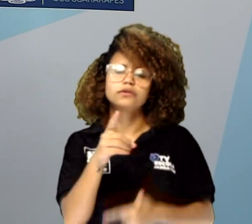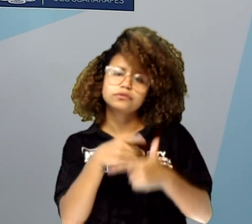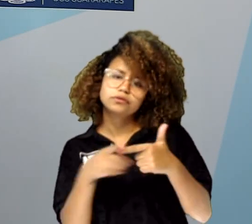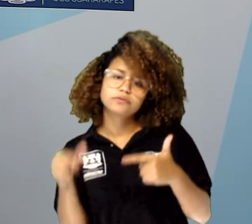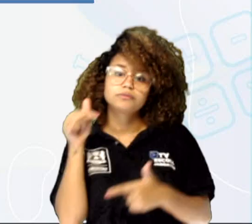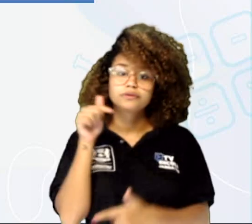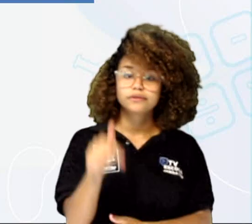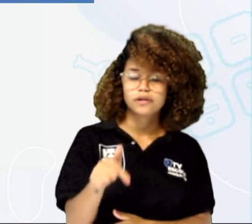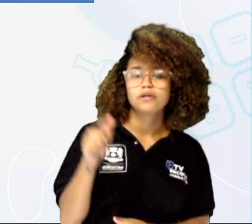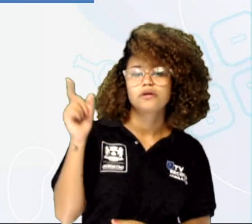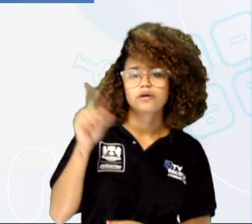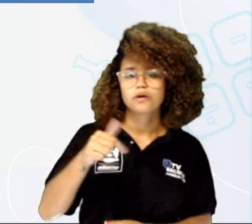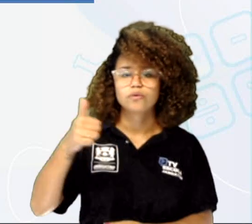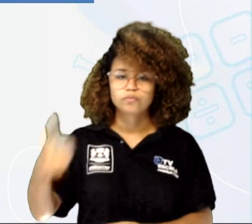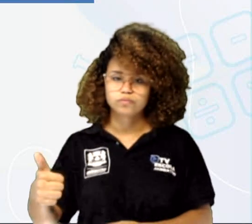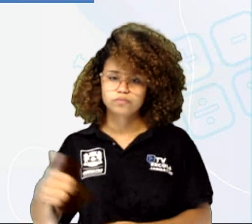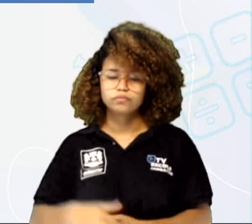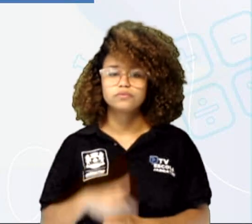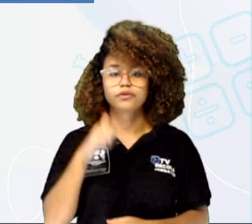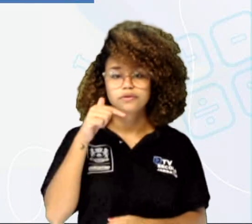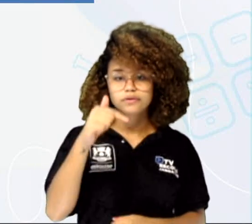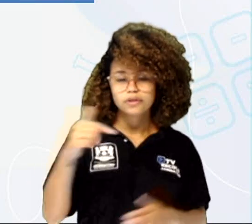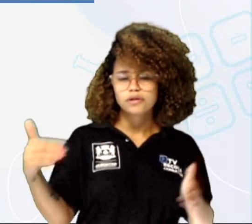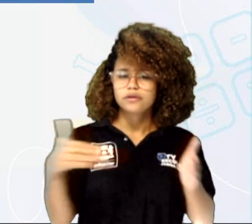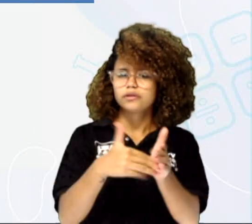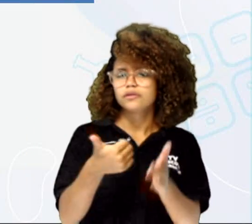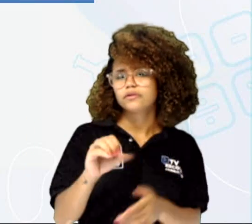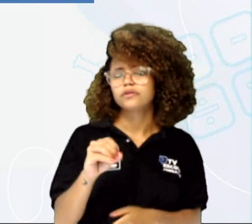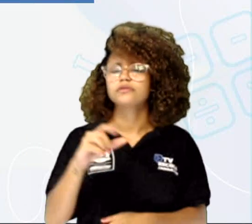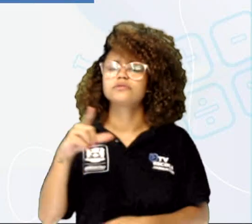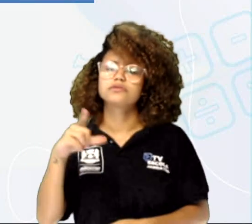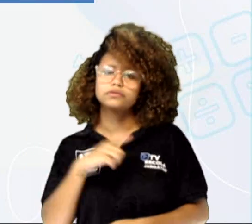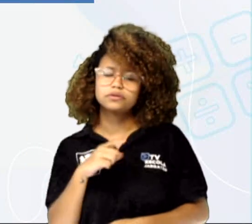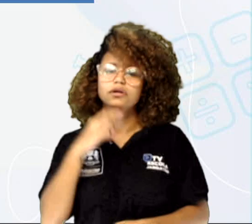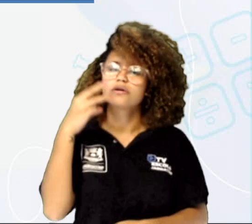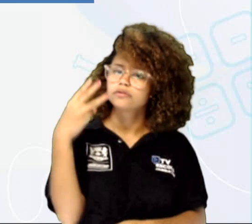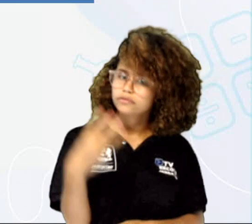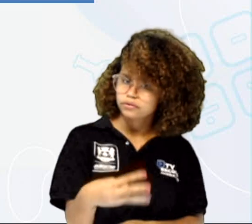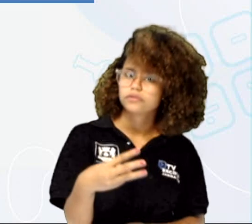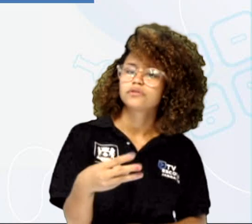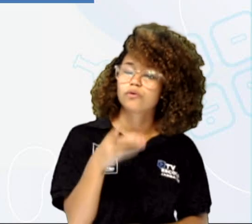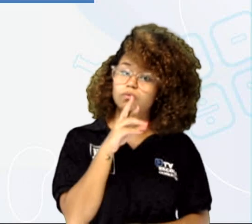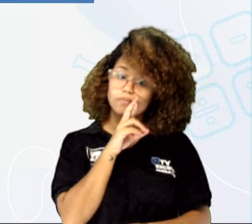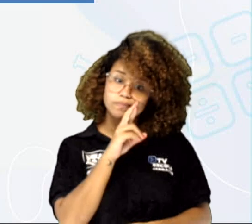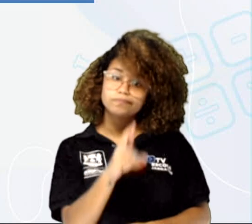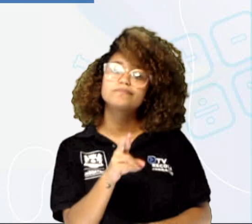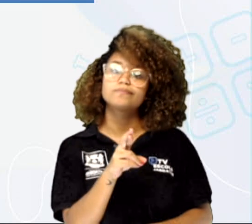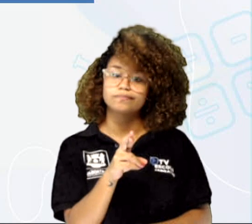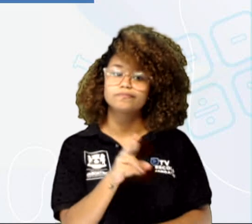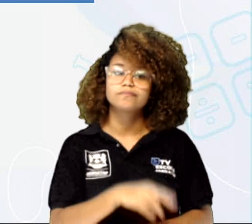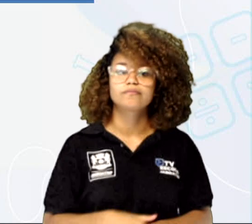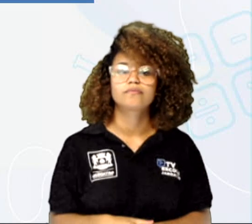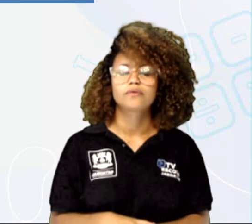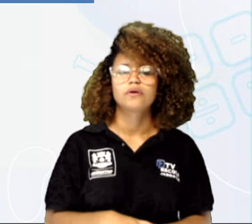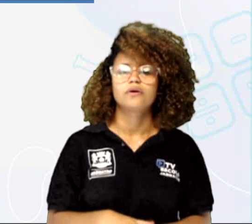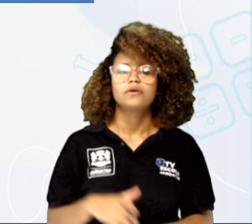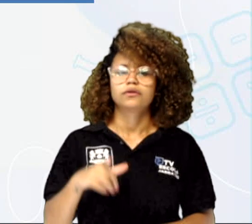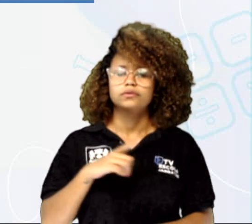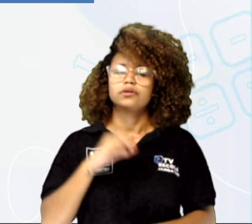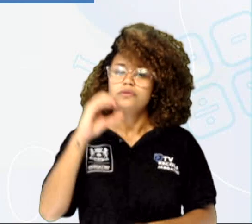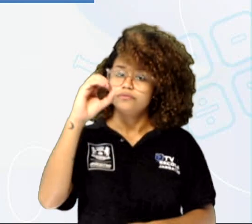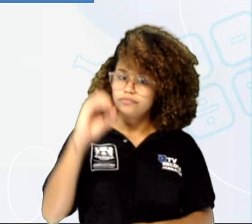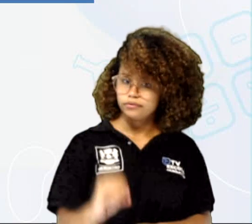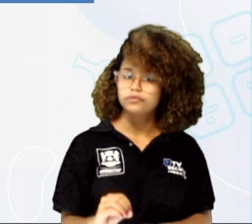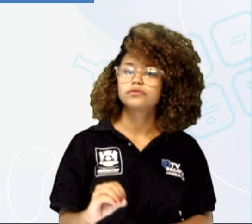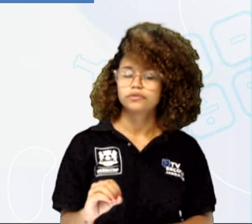vai dar 1, 7 para 10, a gente vai ter 3 como nossa resposta aí. Baixou aquele outro zerinho que está lá,